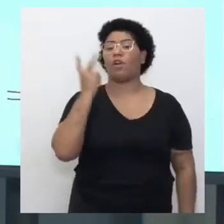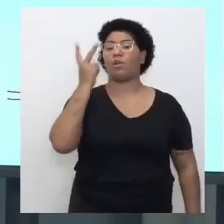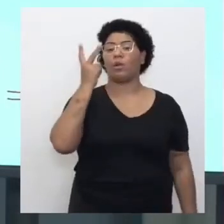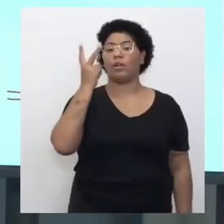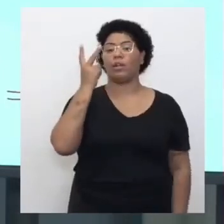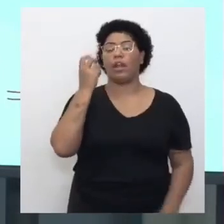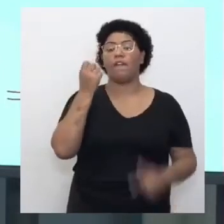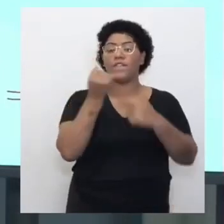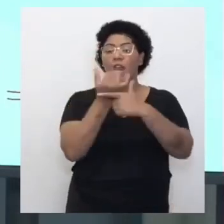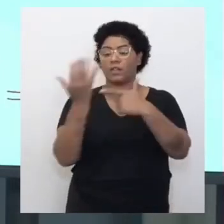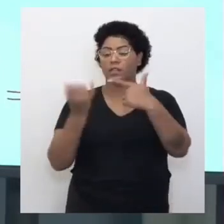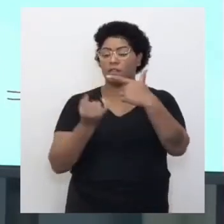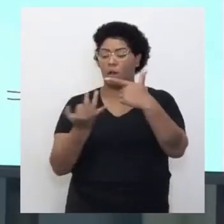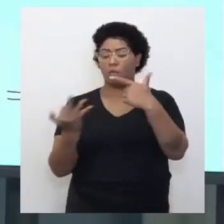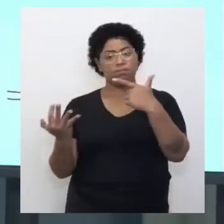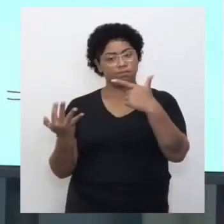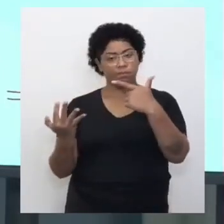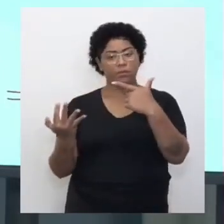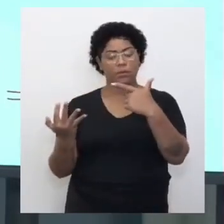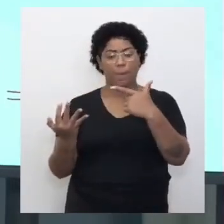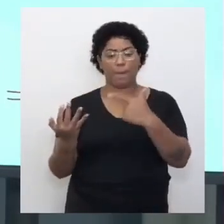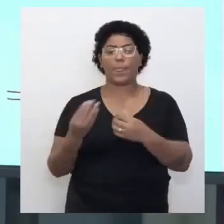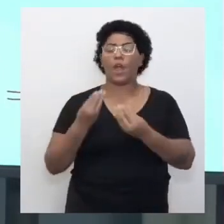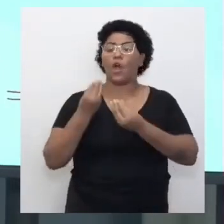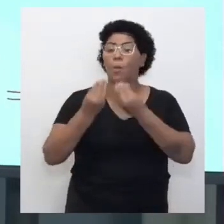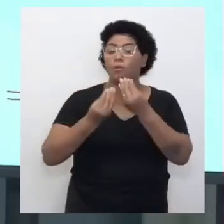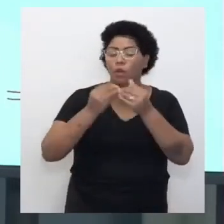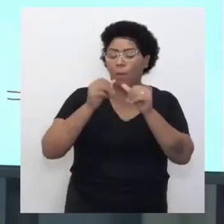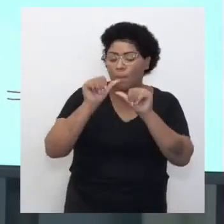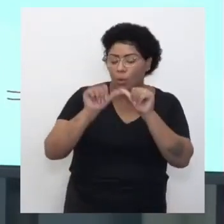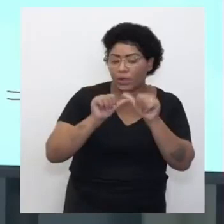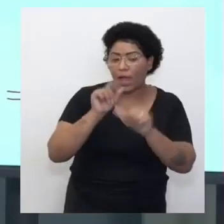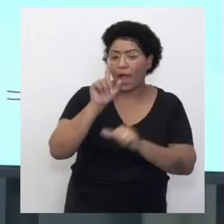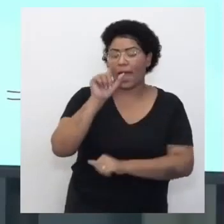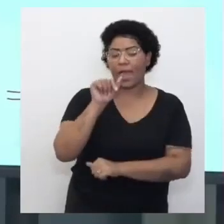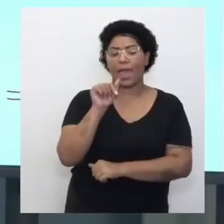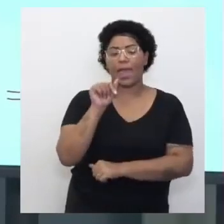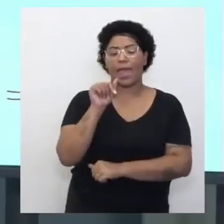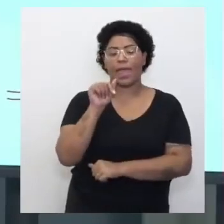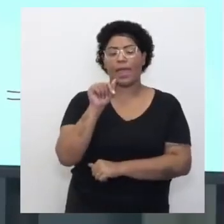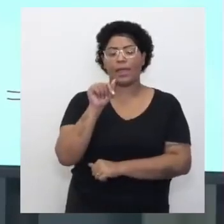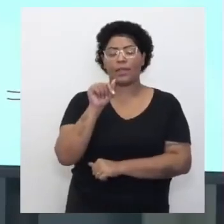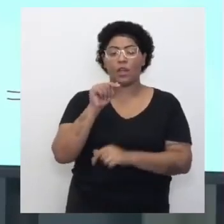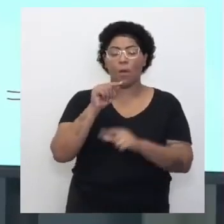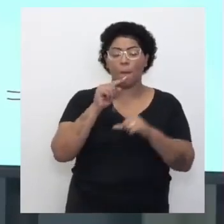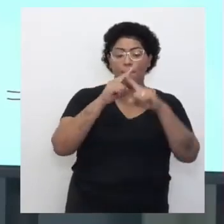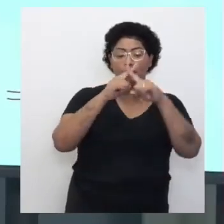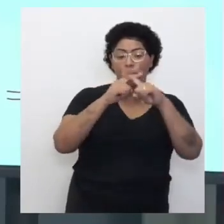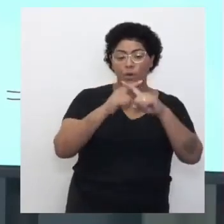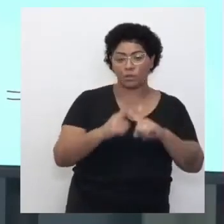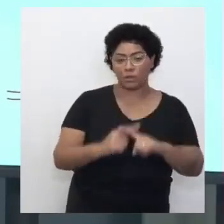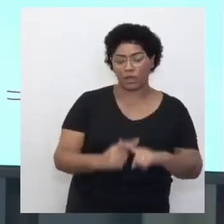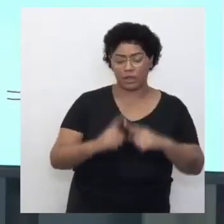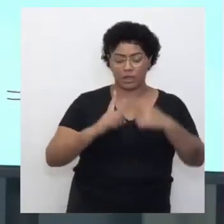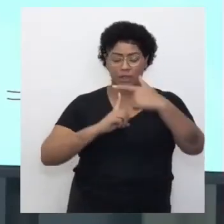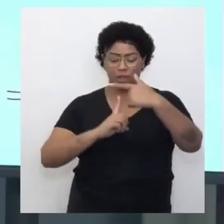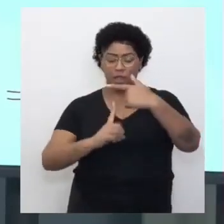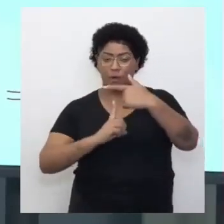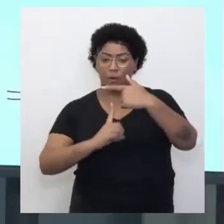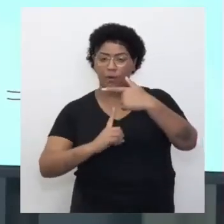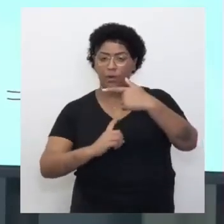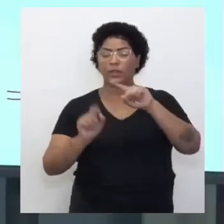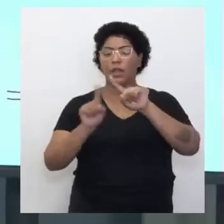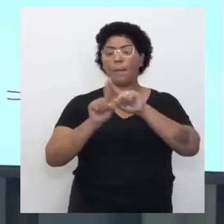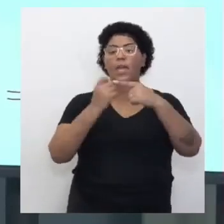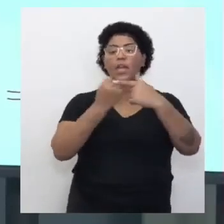fração. A única forma de não alterar o valor da fração é se eu multiplicar numerador e denominador pelo